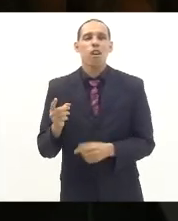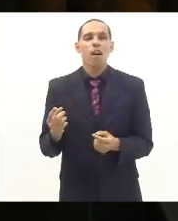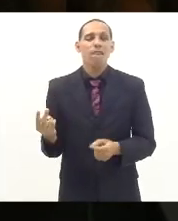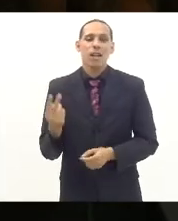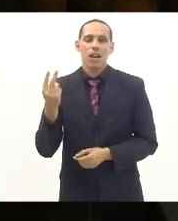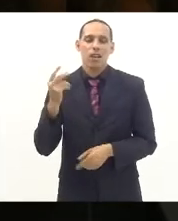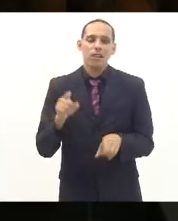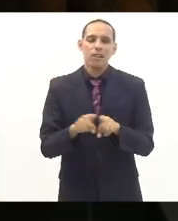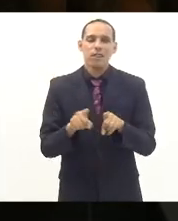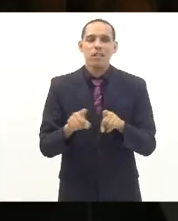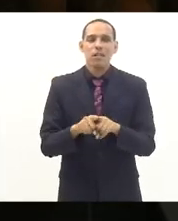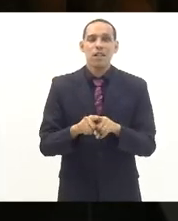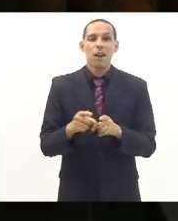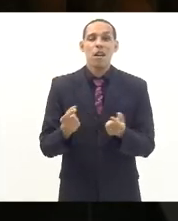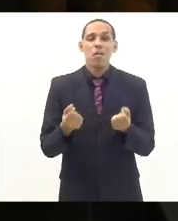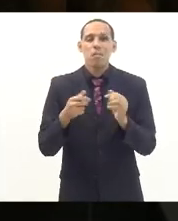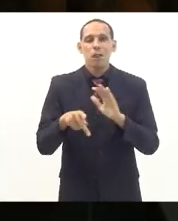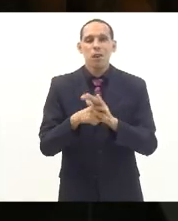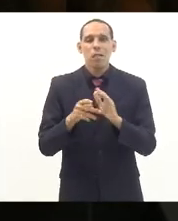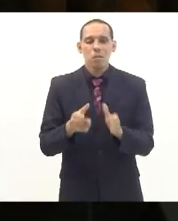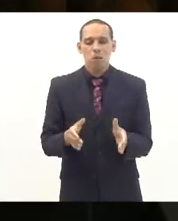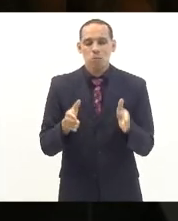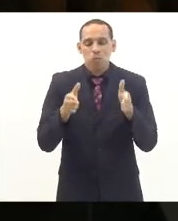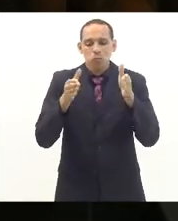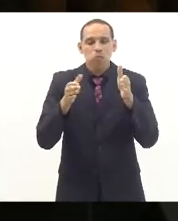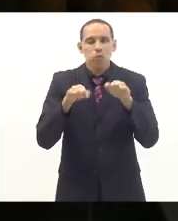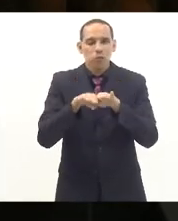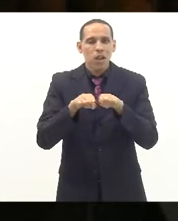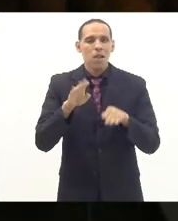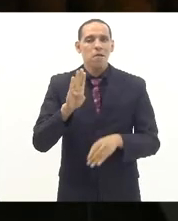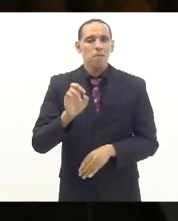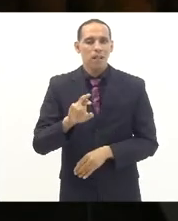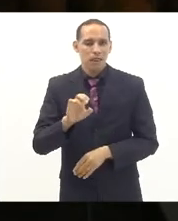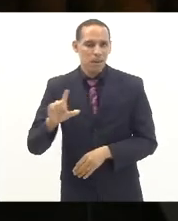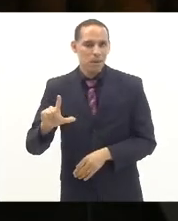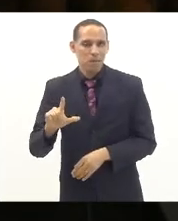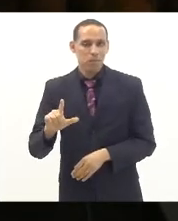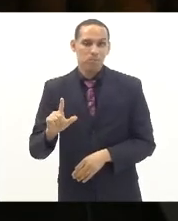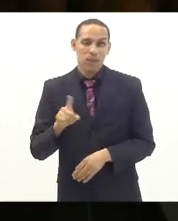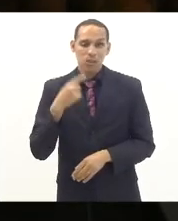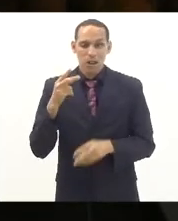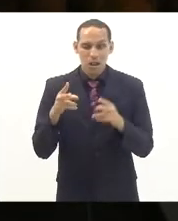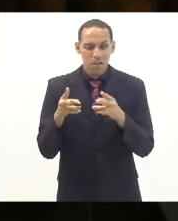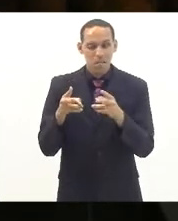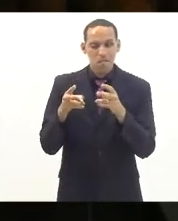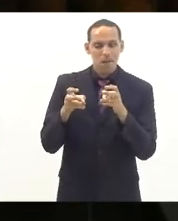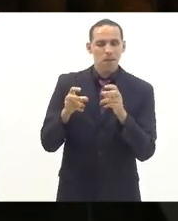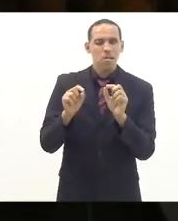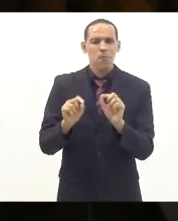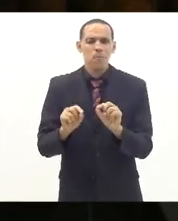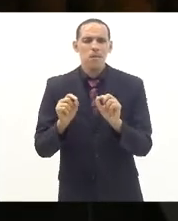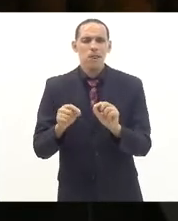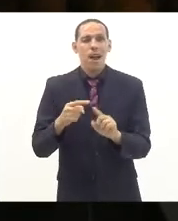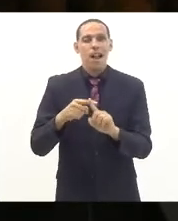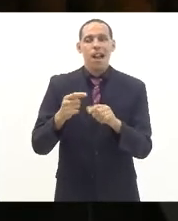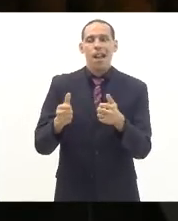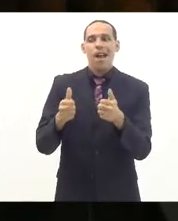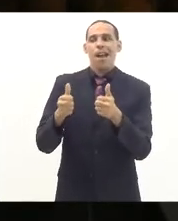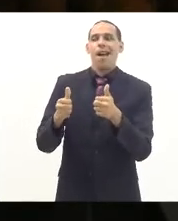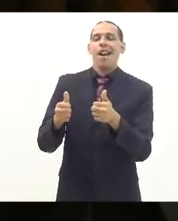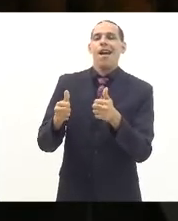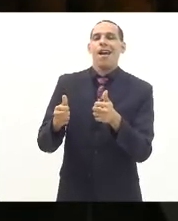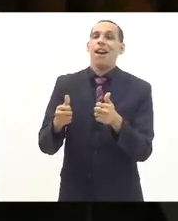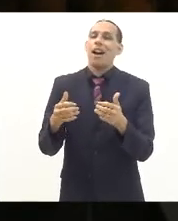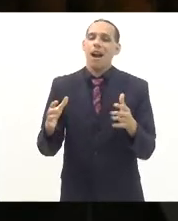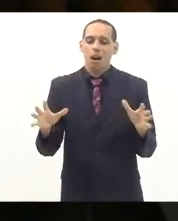o preço interno internacional do Barril e quando a gente observa a justificativa para as projeções são otimistas elas acabam